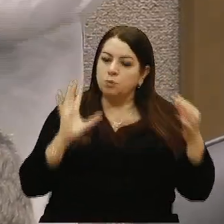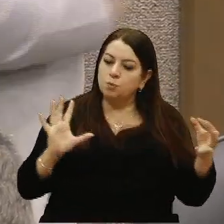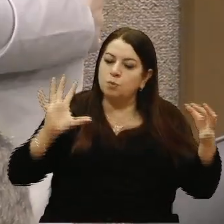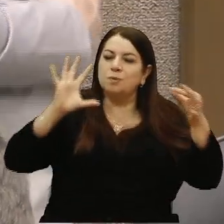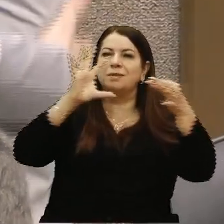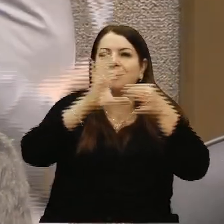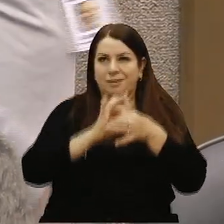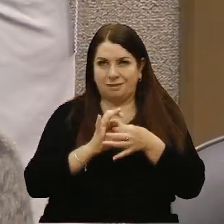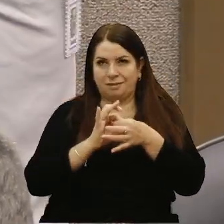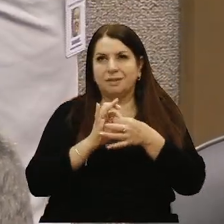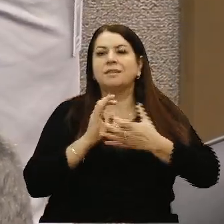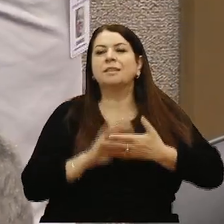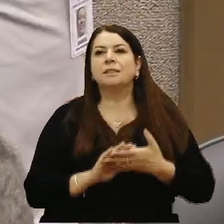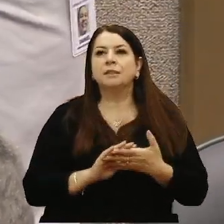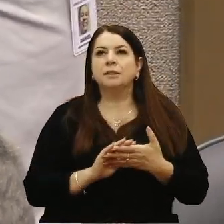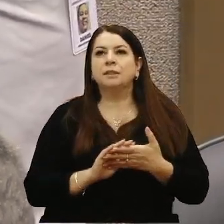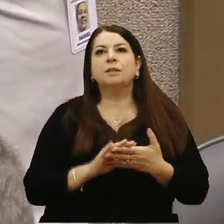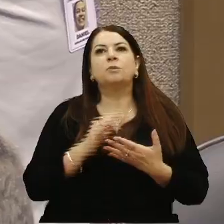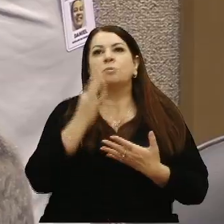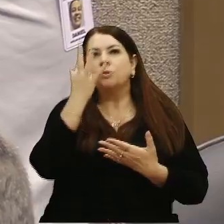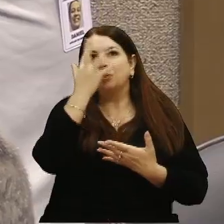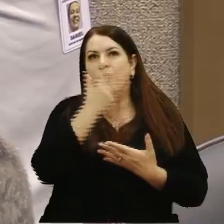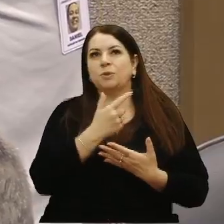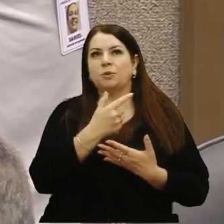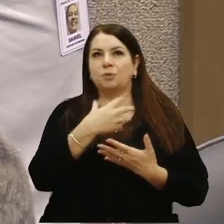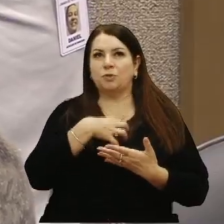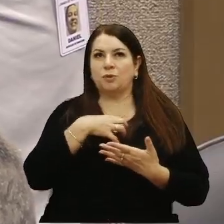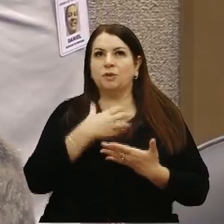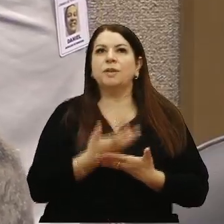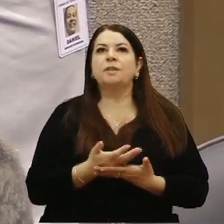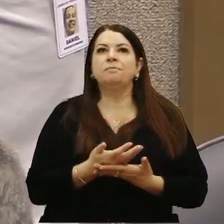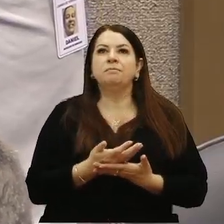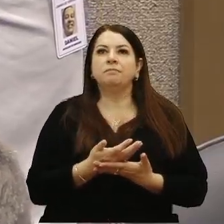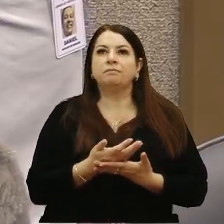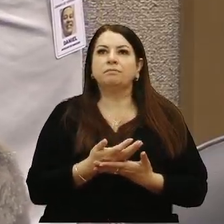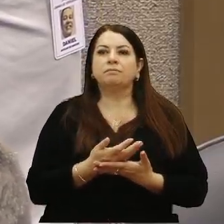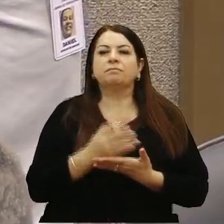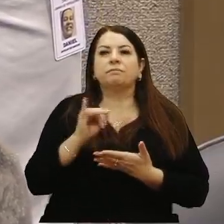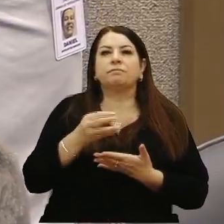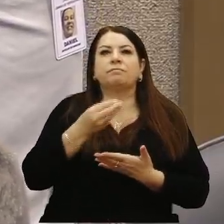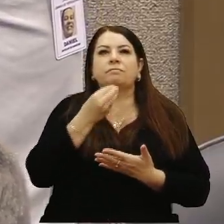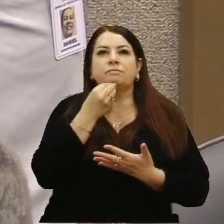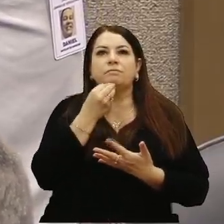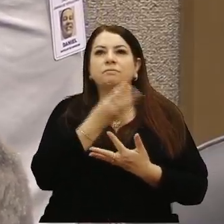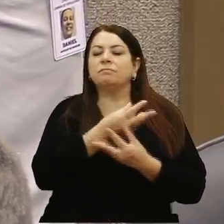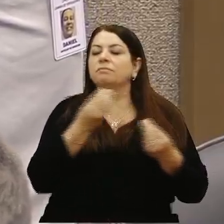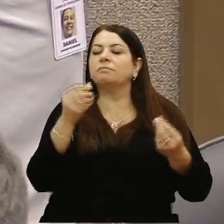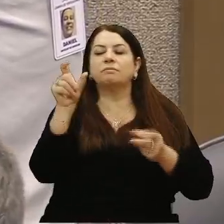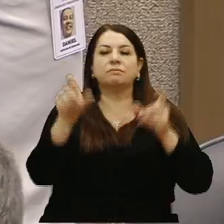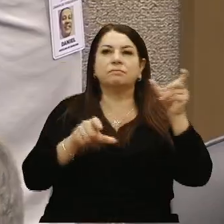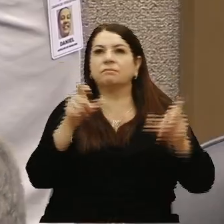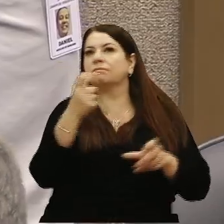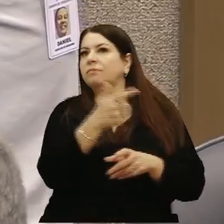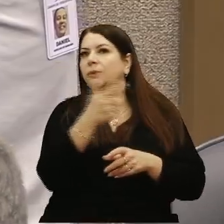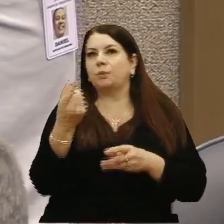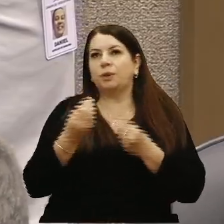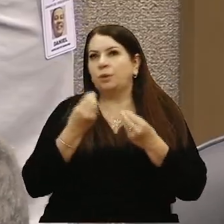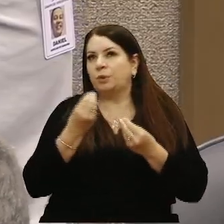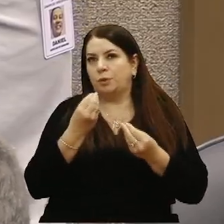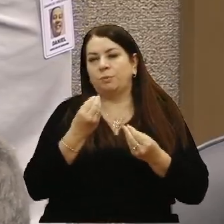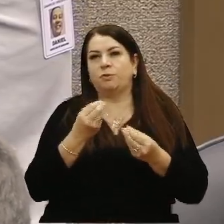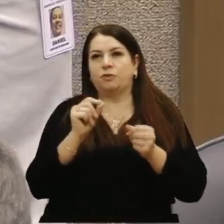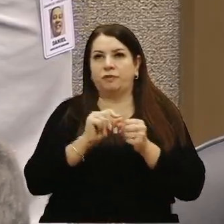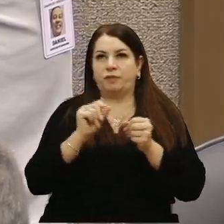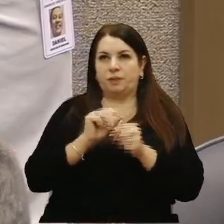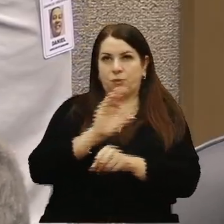encontram. Um belo gesto, né, oportunizando muitas pessoas que não têm condições de